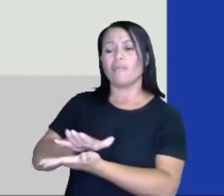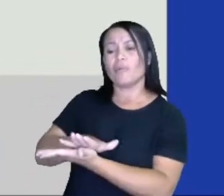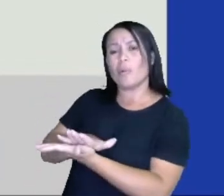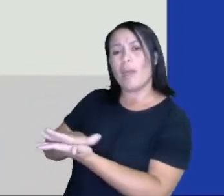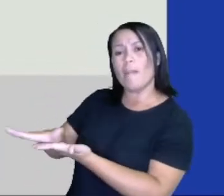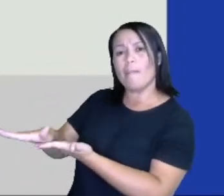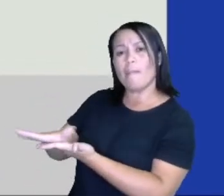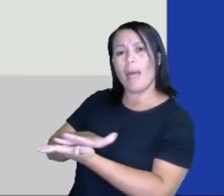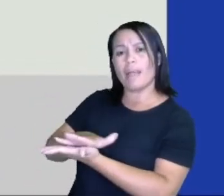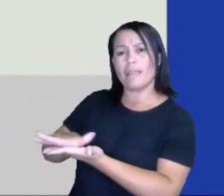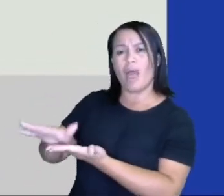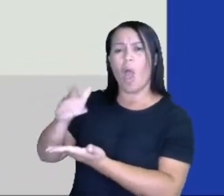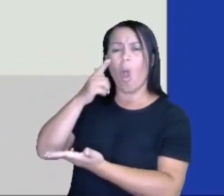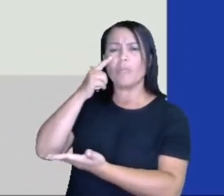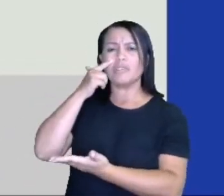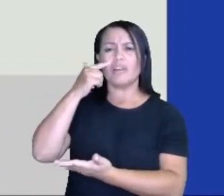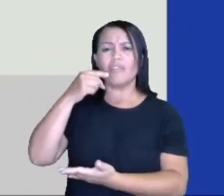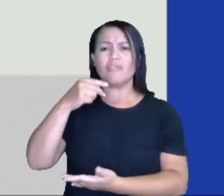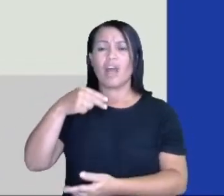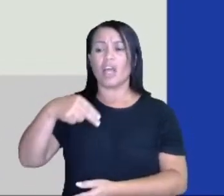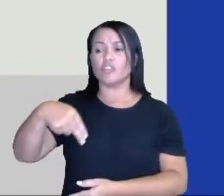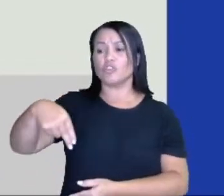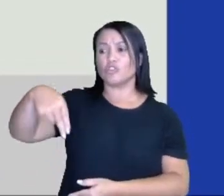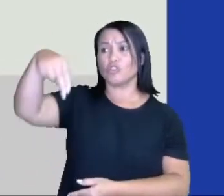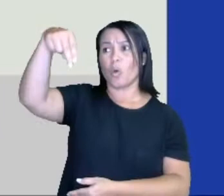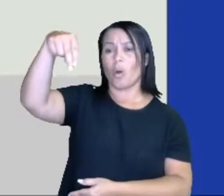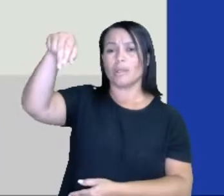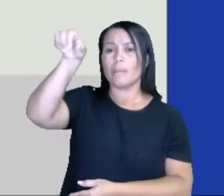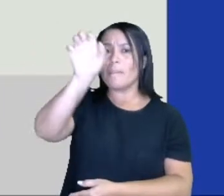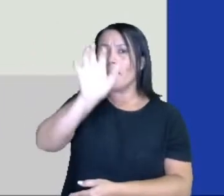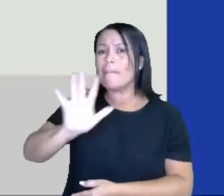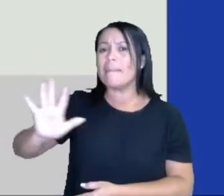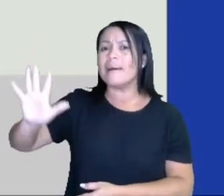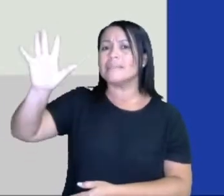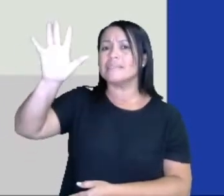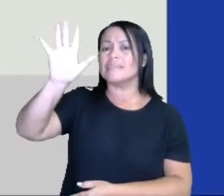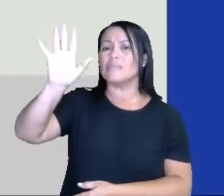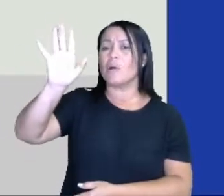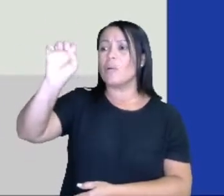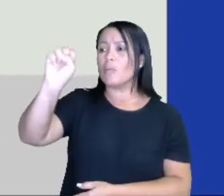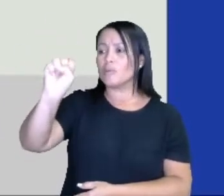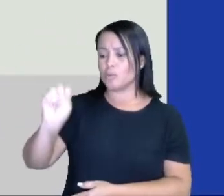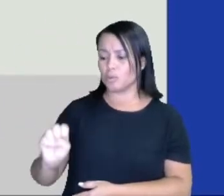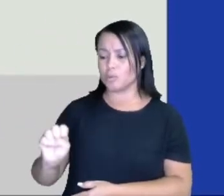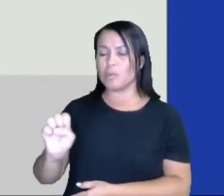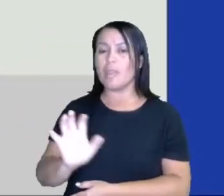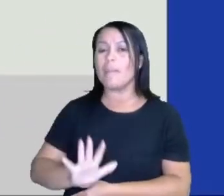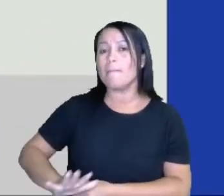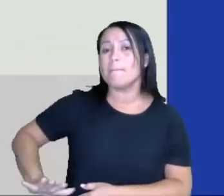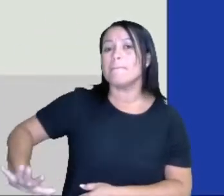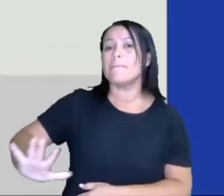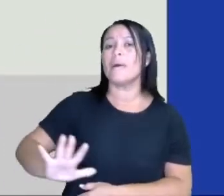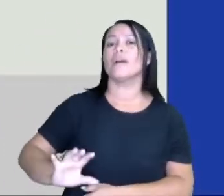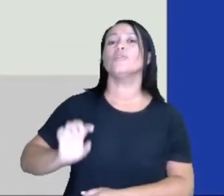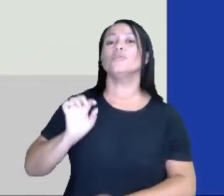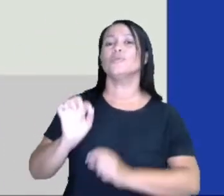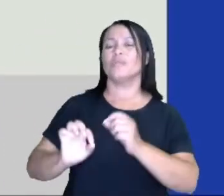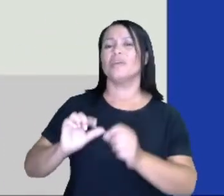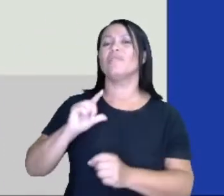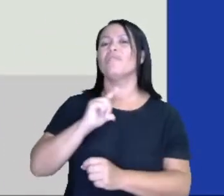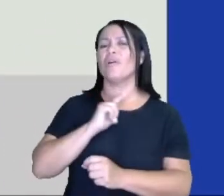na parte norte, na parte de cima dessa representação, quanto na parte de baixo, na parte sul, a gente vai